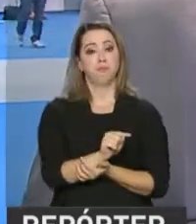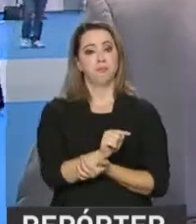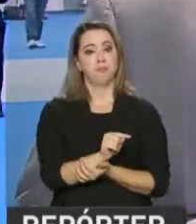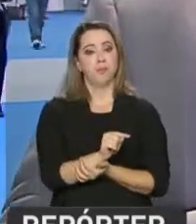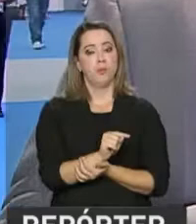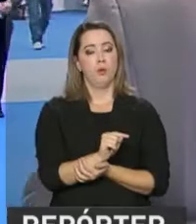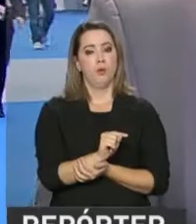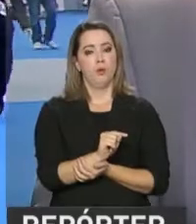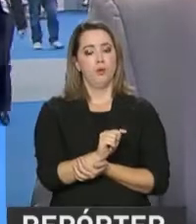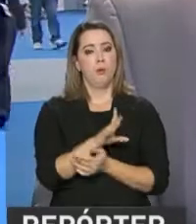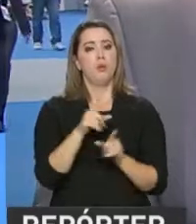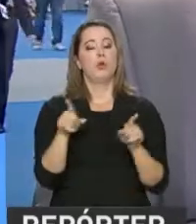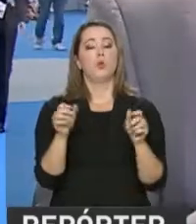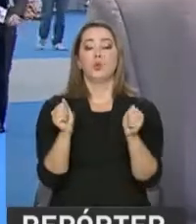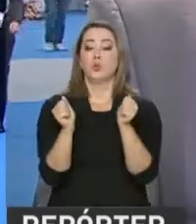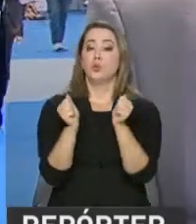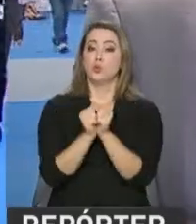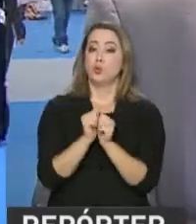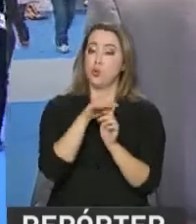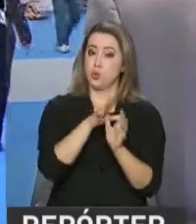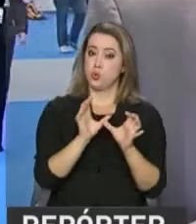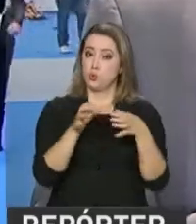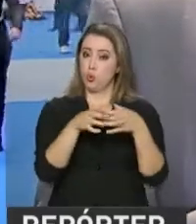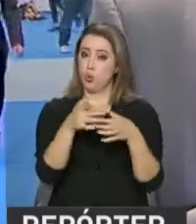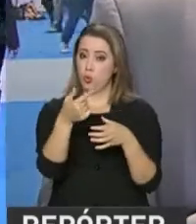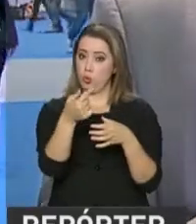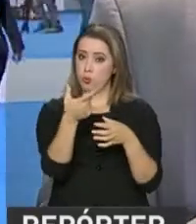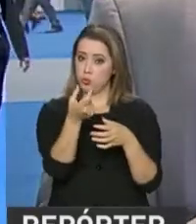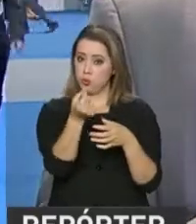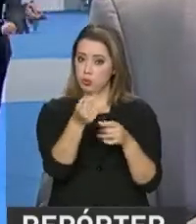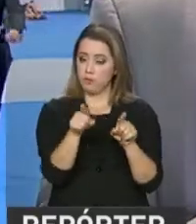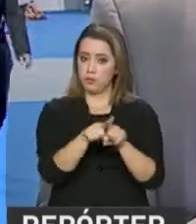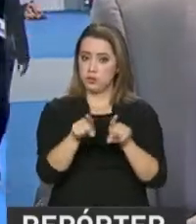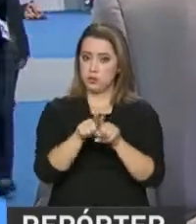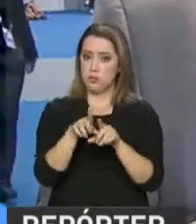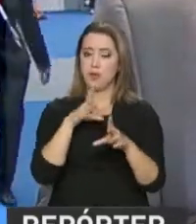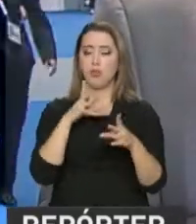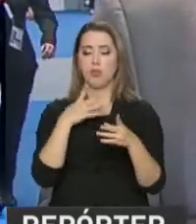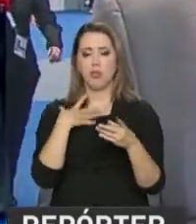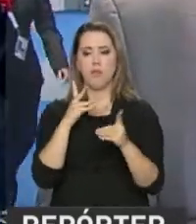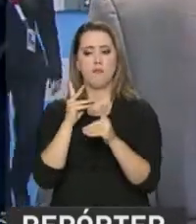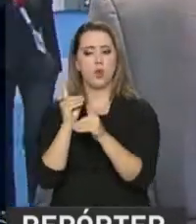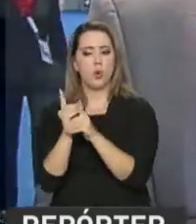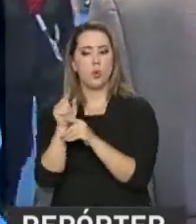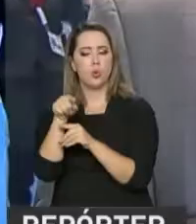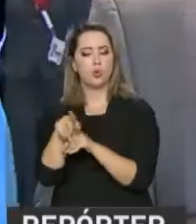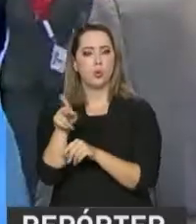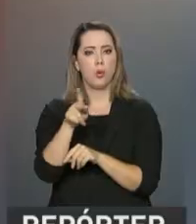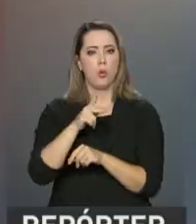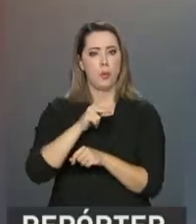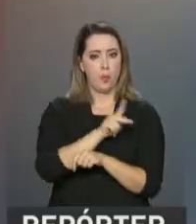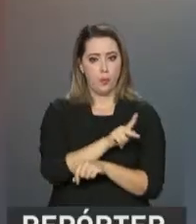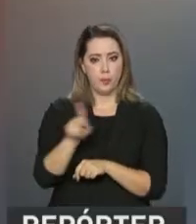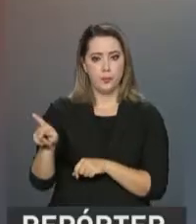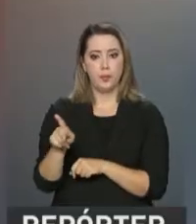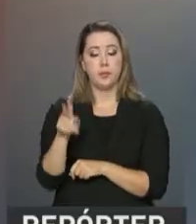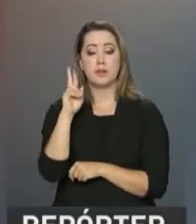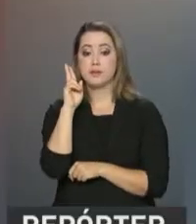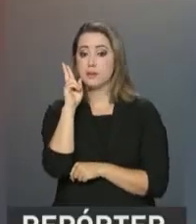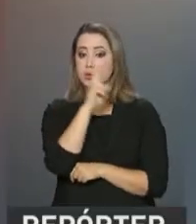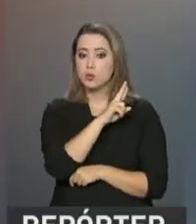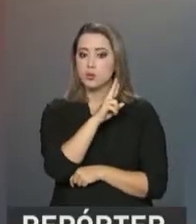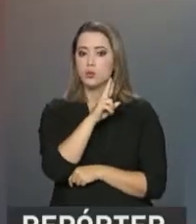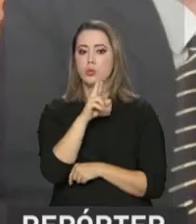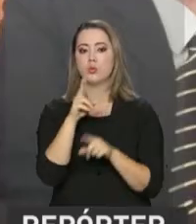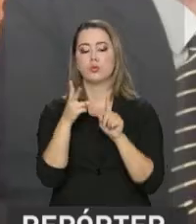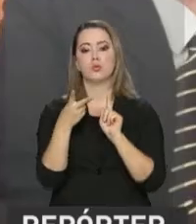dia paralelamente à cúpula do g20 este é o tema e também manteve encontros bilaterais com o presidente russo vladimir